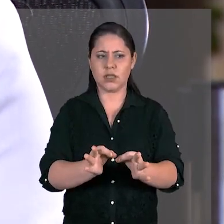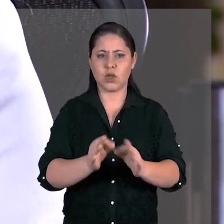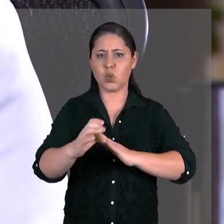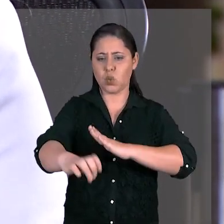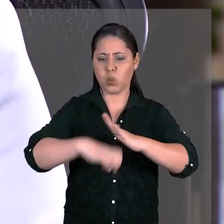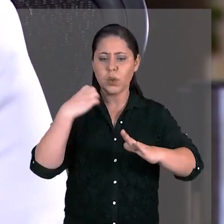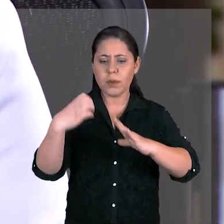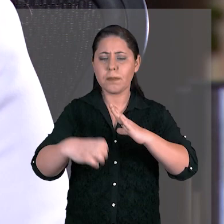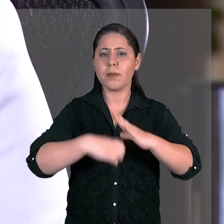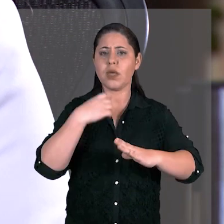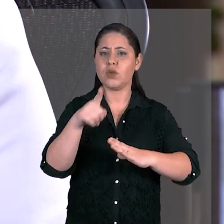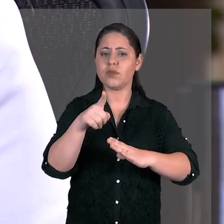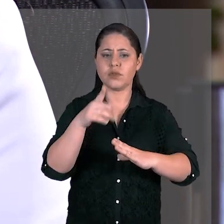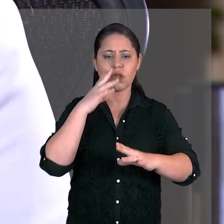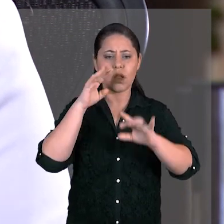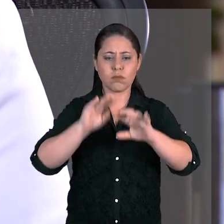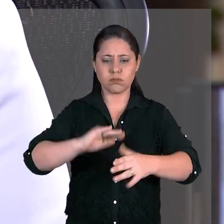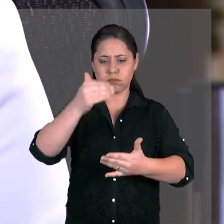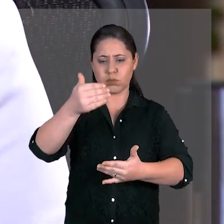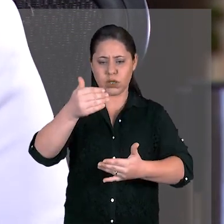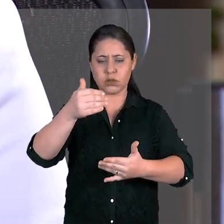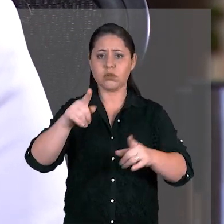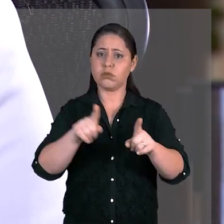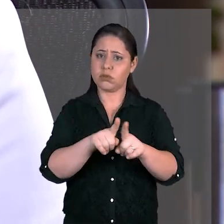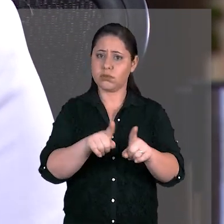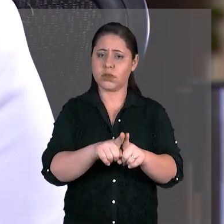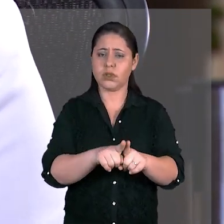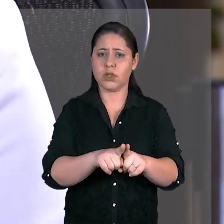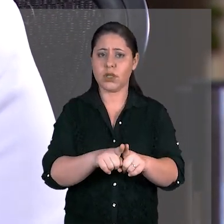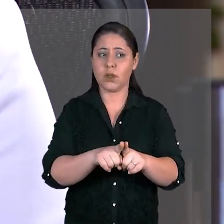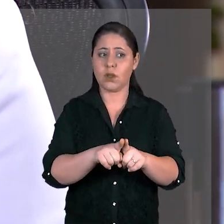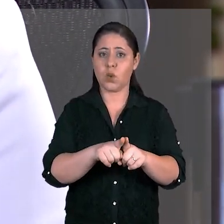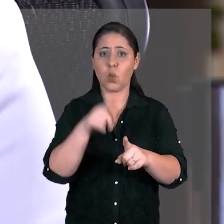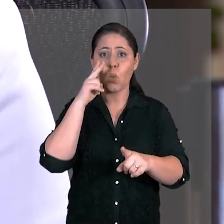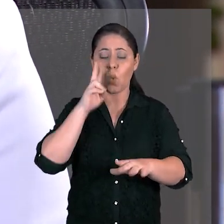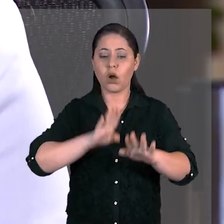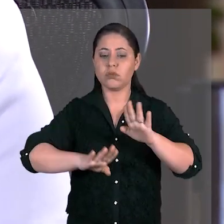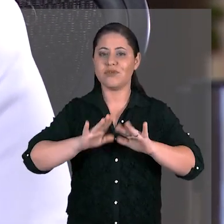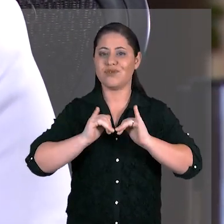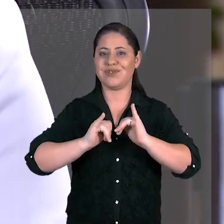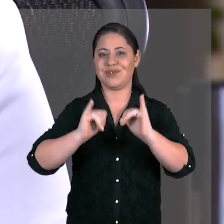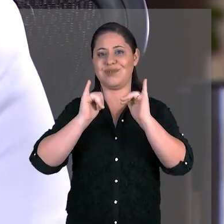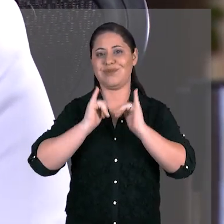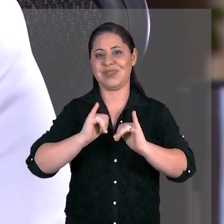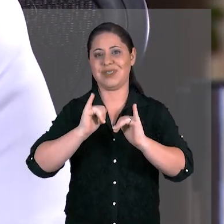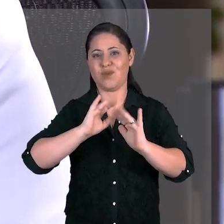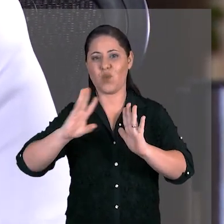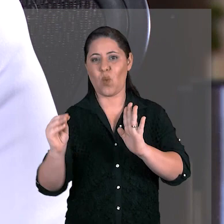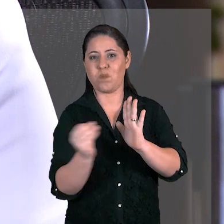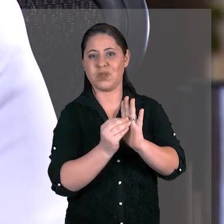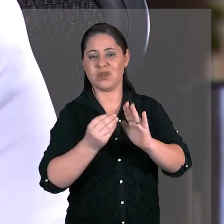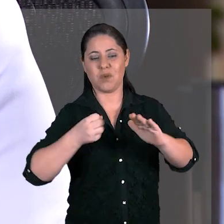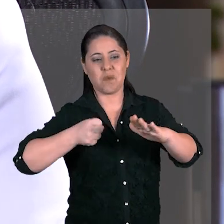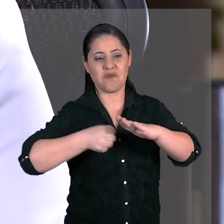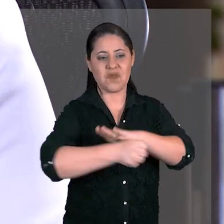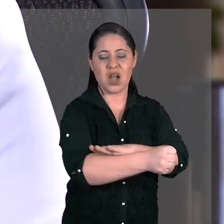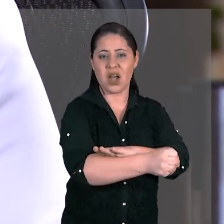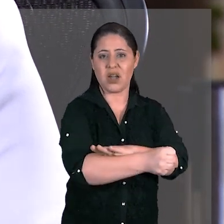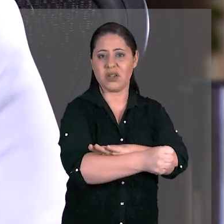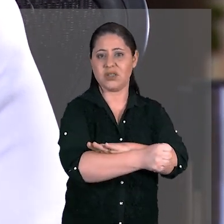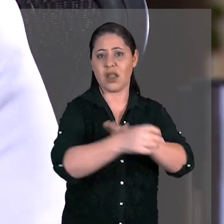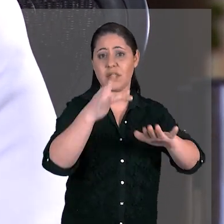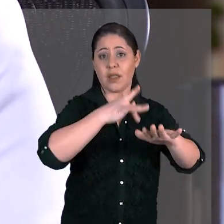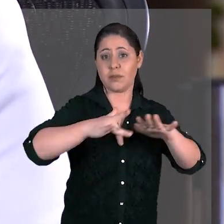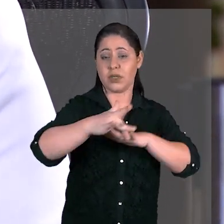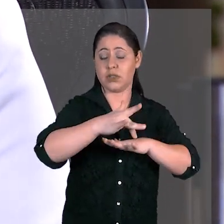que você está entrando, tomar cuidado com as informações que você coloca nas redes sociais, e se você